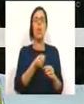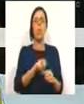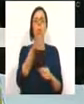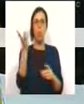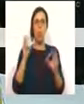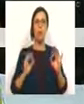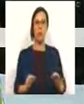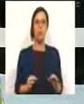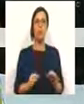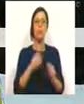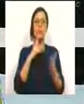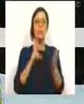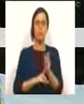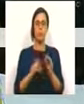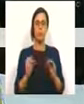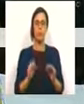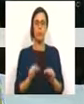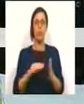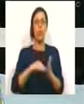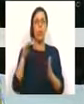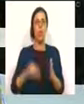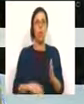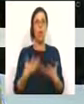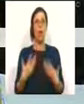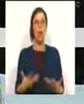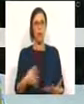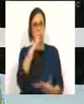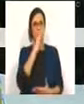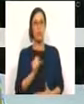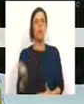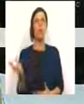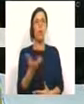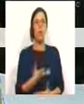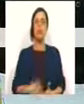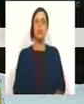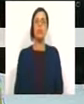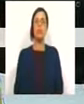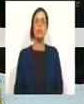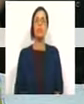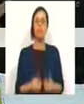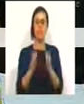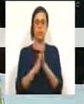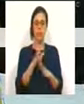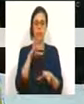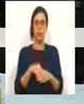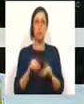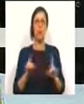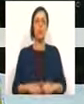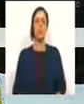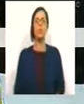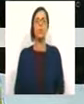foram efetivamente contratados pelo atual governo todos os abrangidos